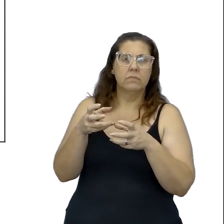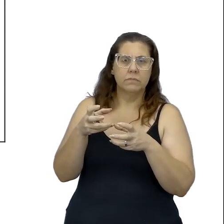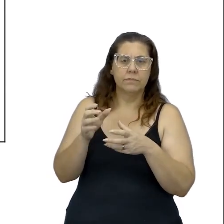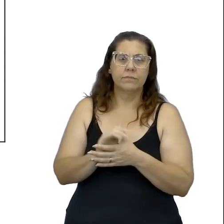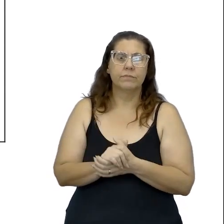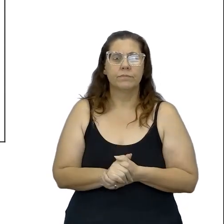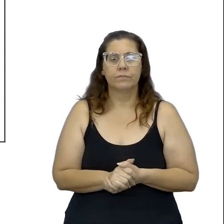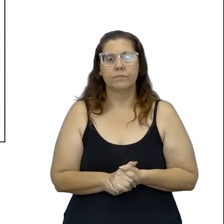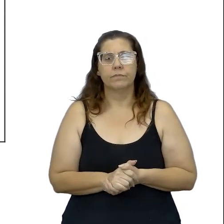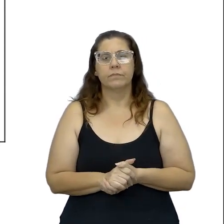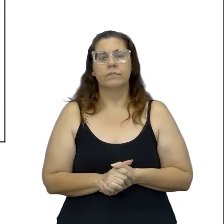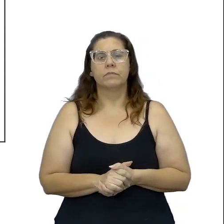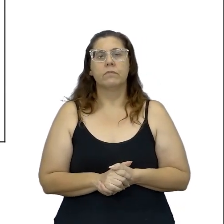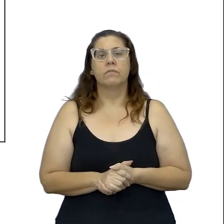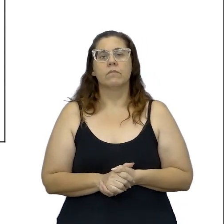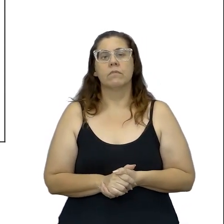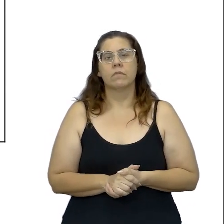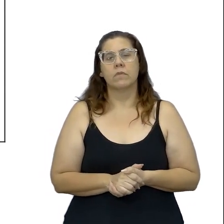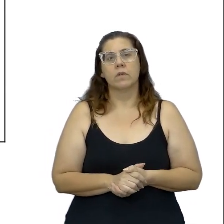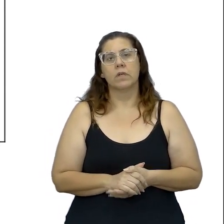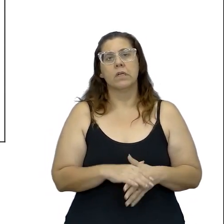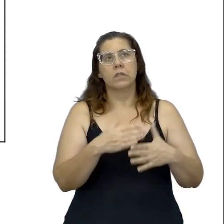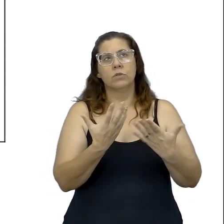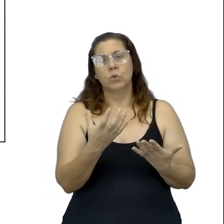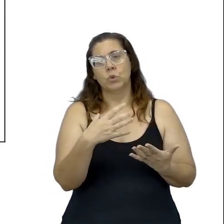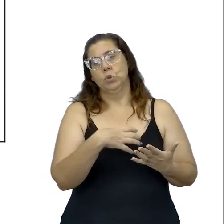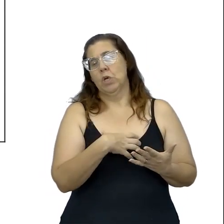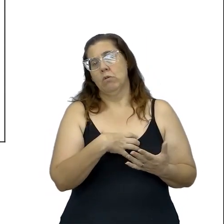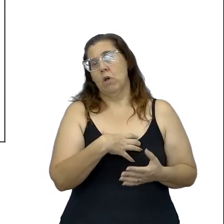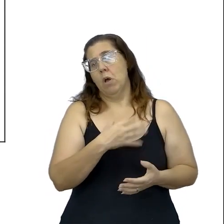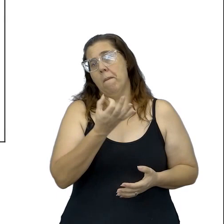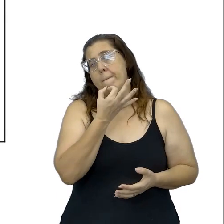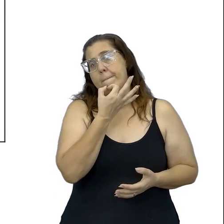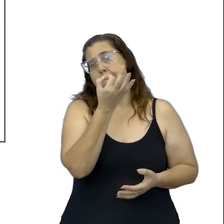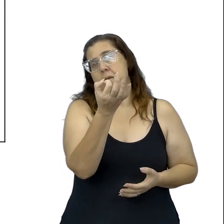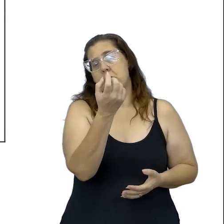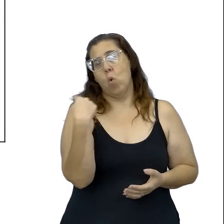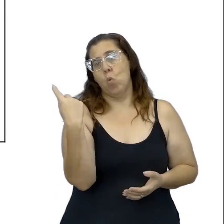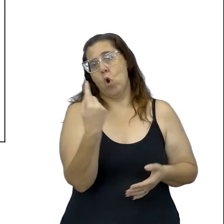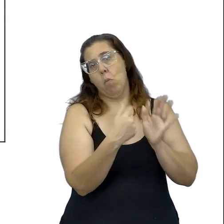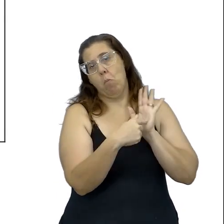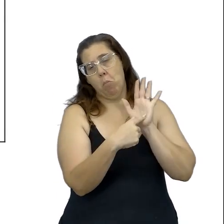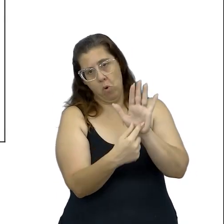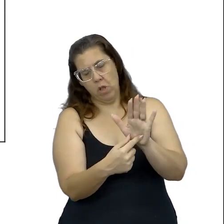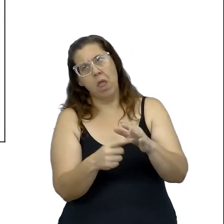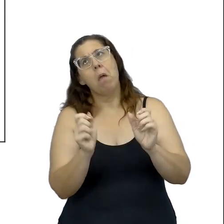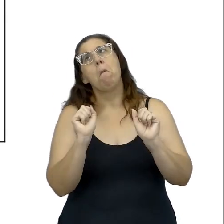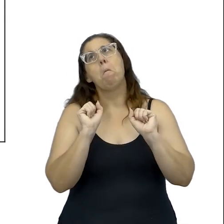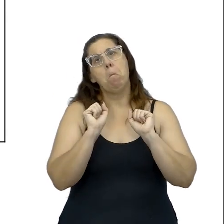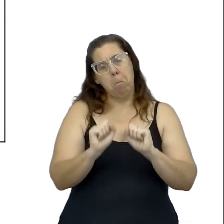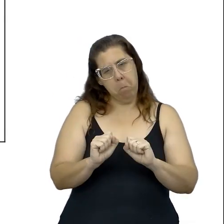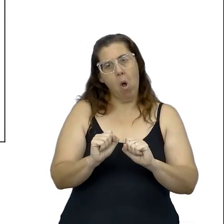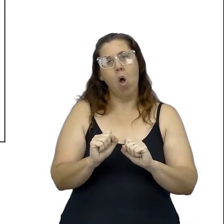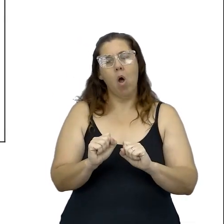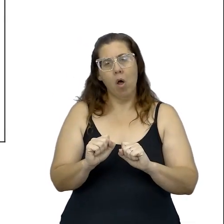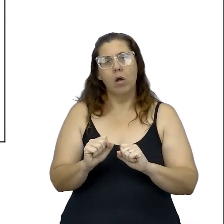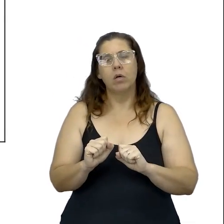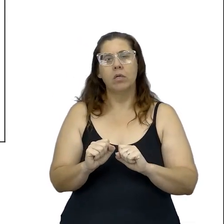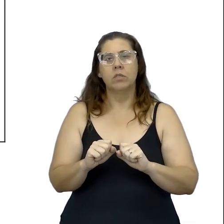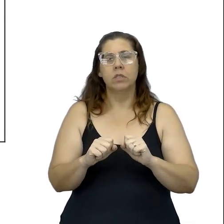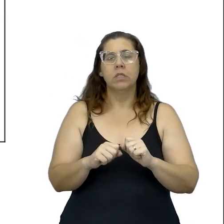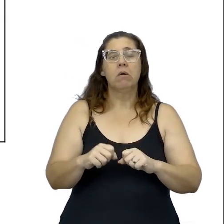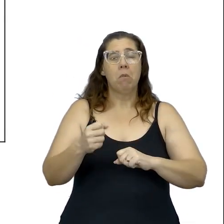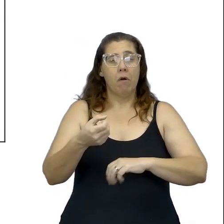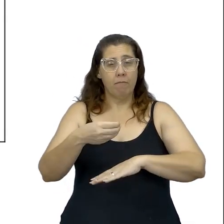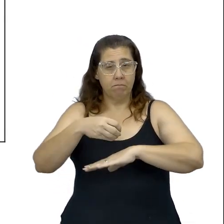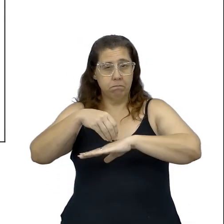sempre que tiverem condições, de maneira que as sugestões que nós apresentamos, né, possam servir de instrumentos de orientação